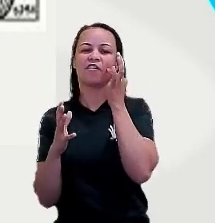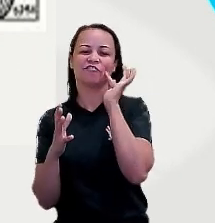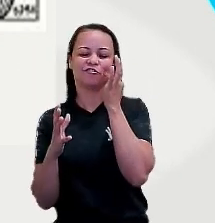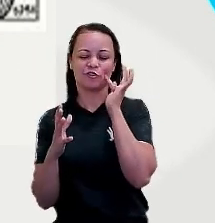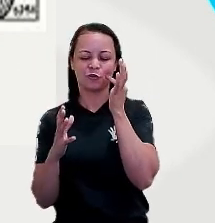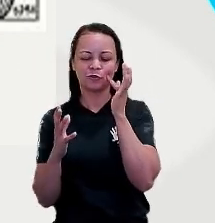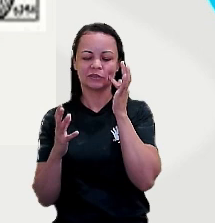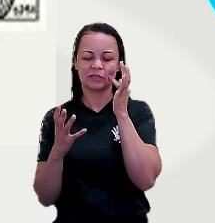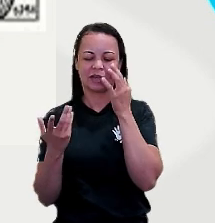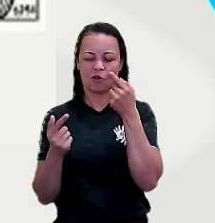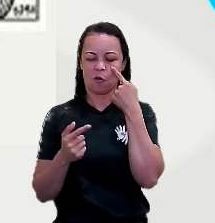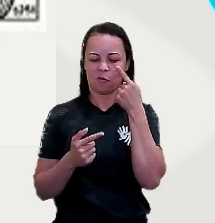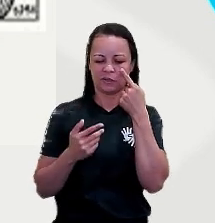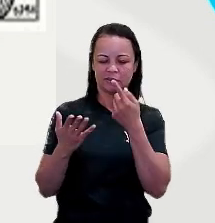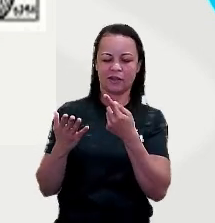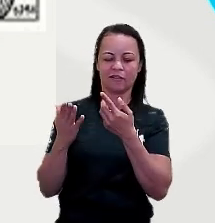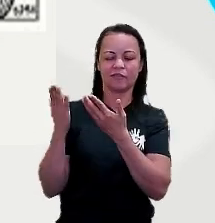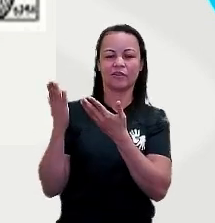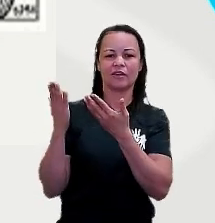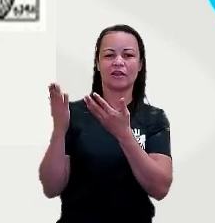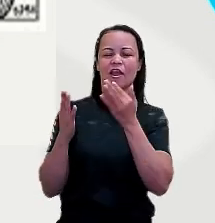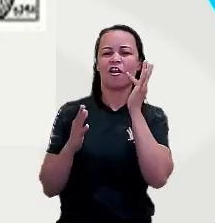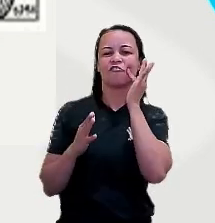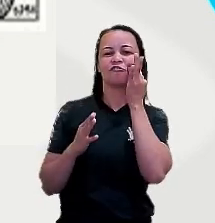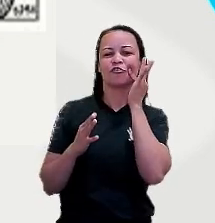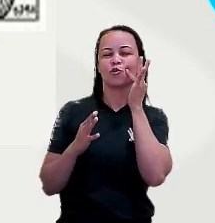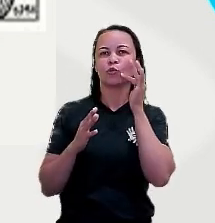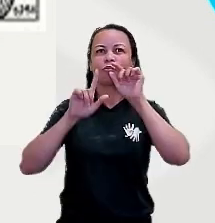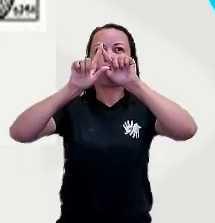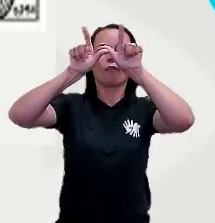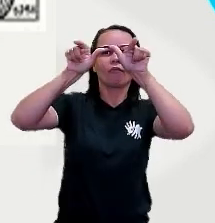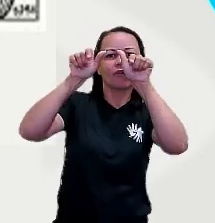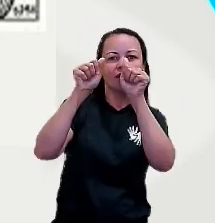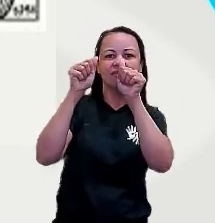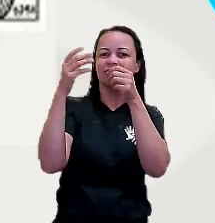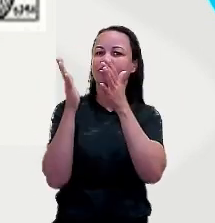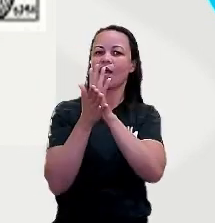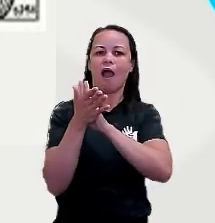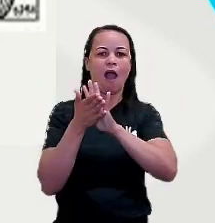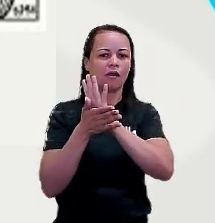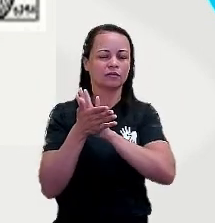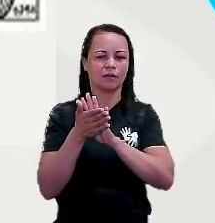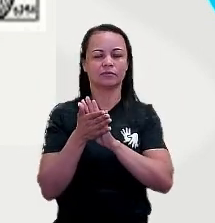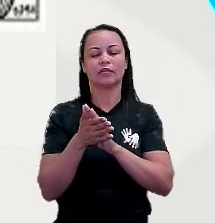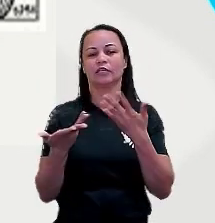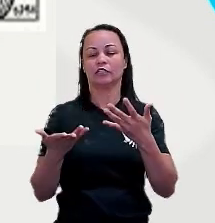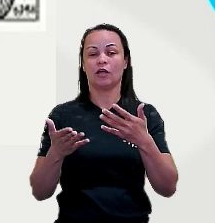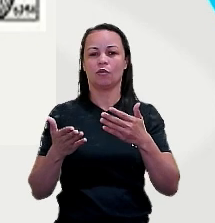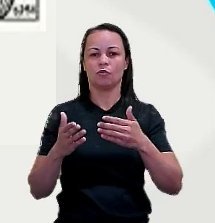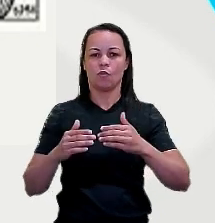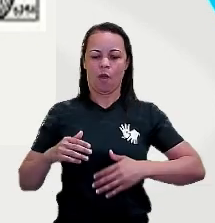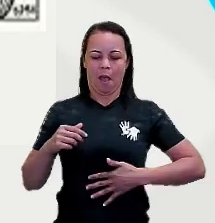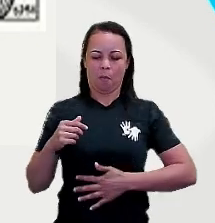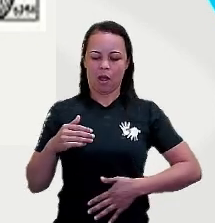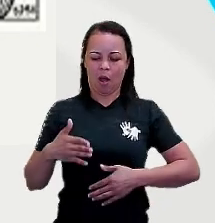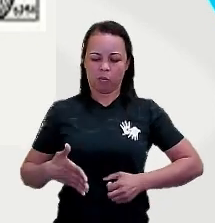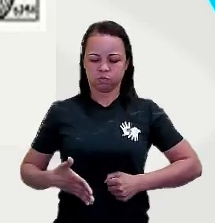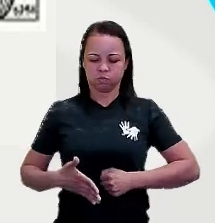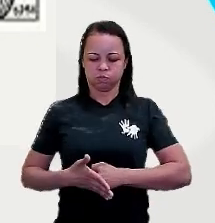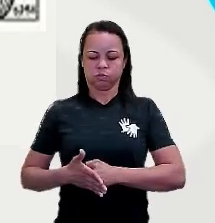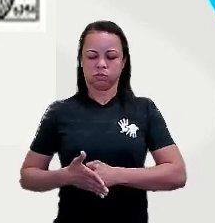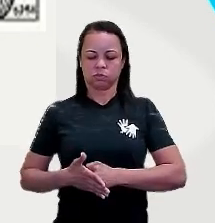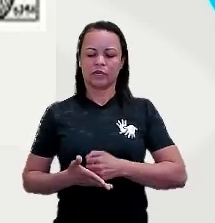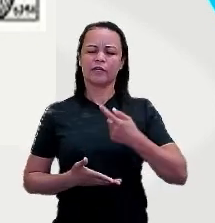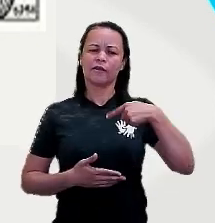último quadrinho como a árvore ficou. Sem nenhuma fruta. Porque ela comeu tanto que a barriga dela ficou enorme. E